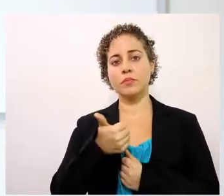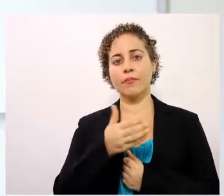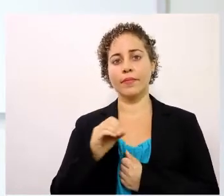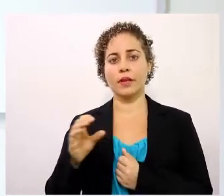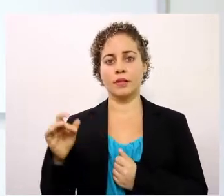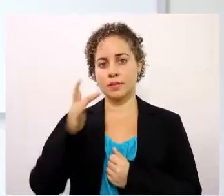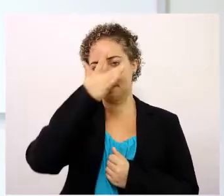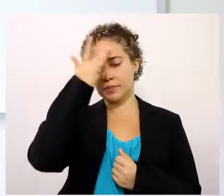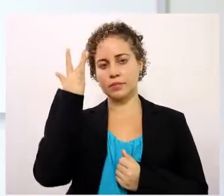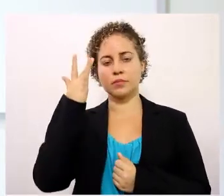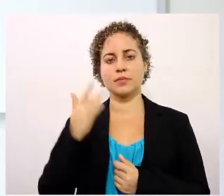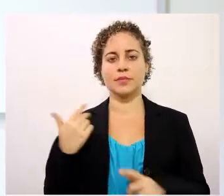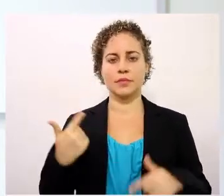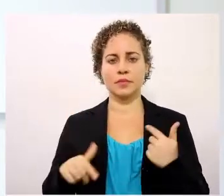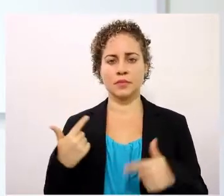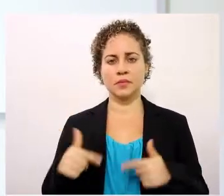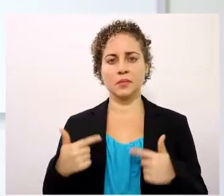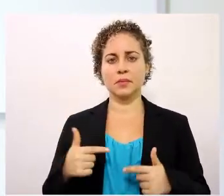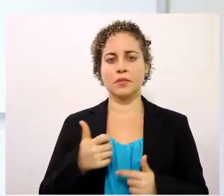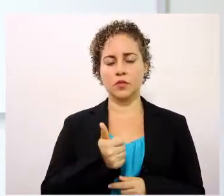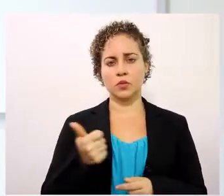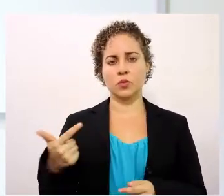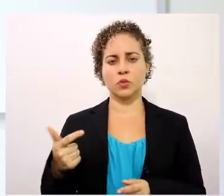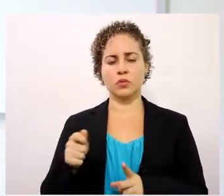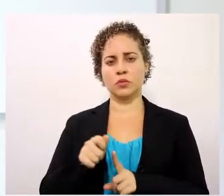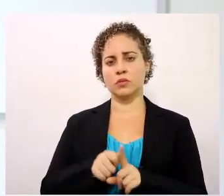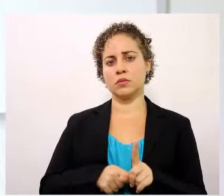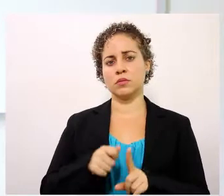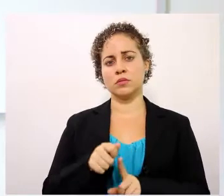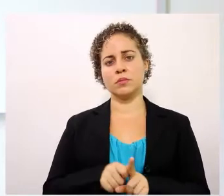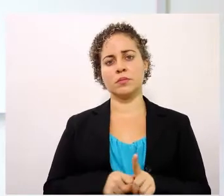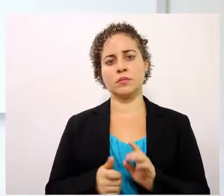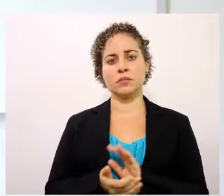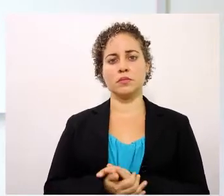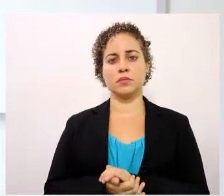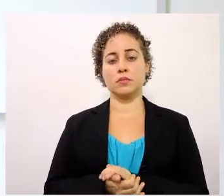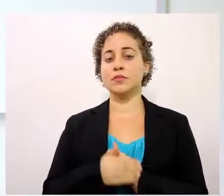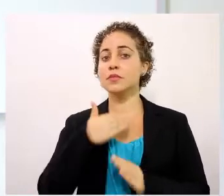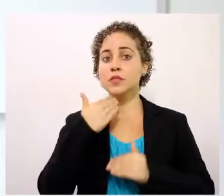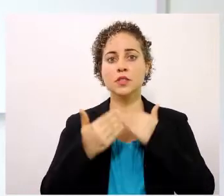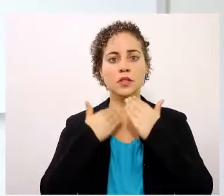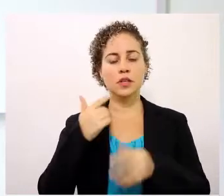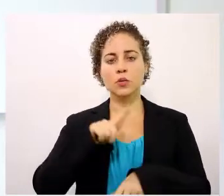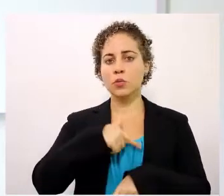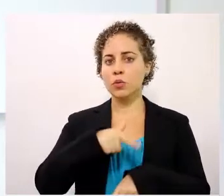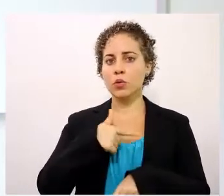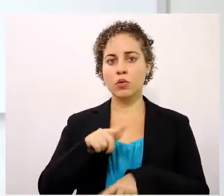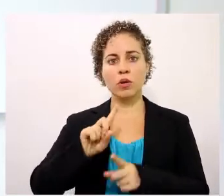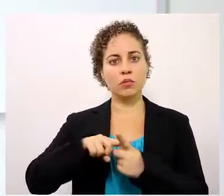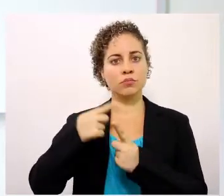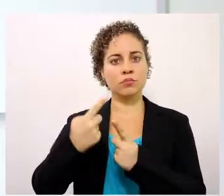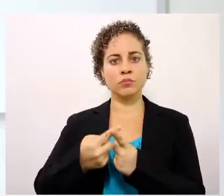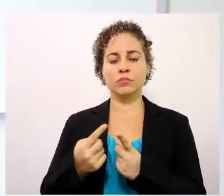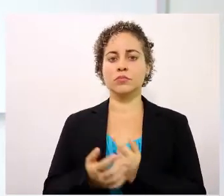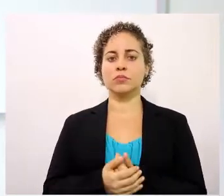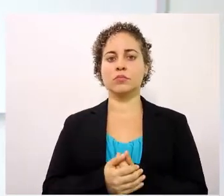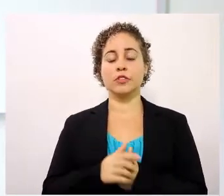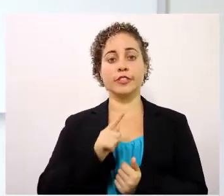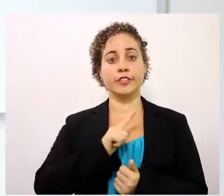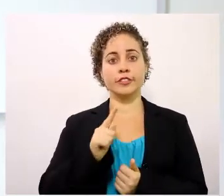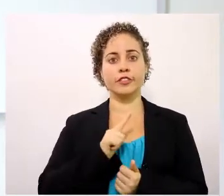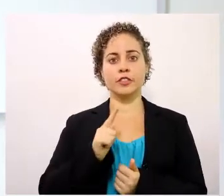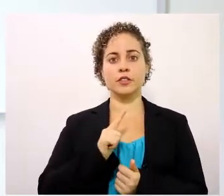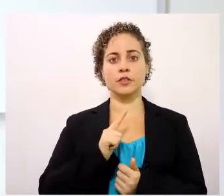funcionários trabalharam durante 12 meses, nenhuma hora extra, houve um